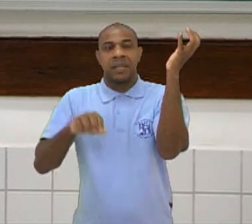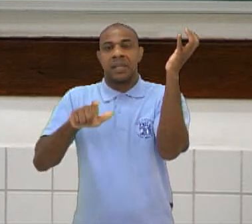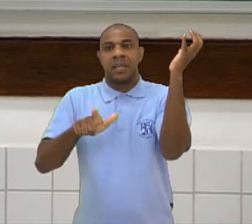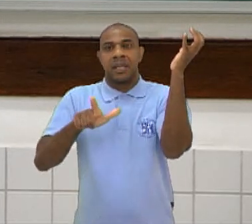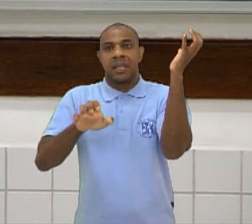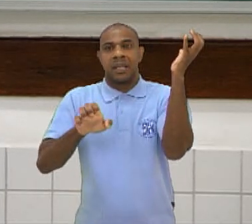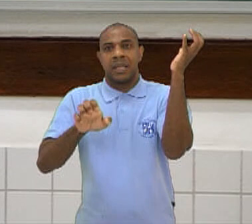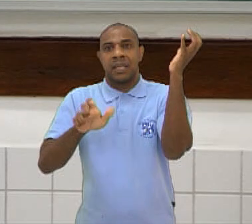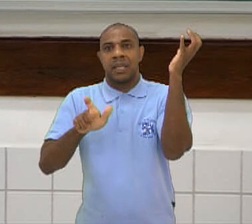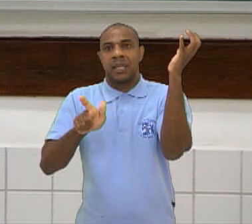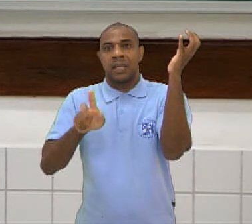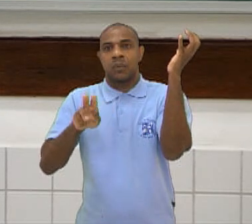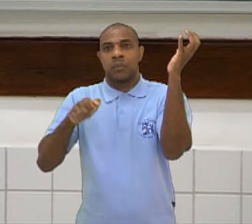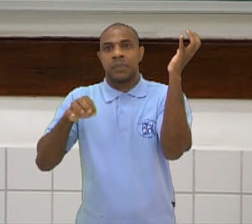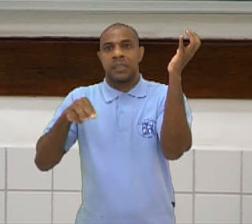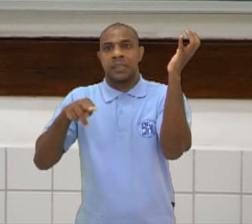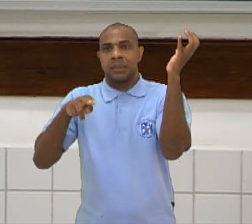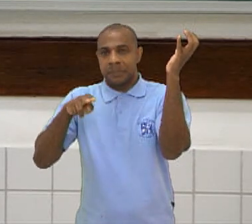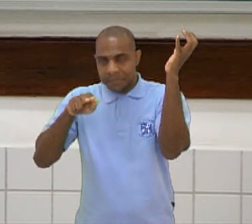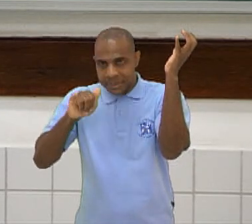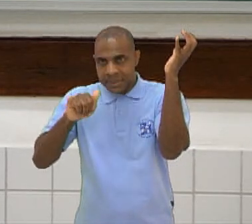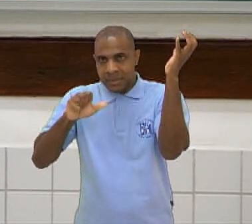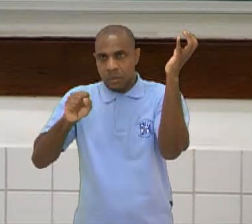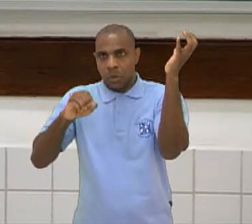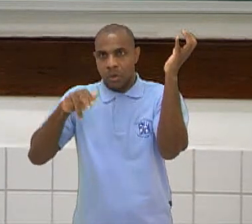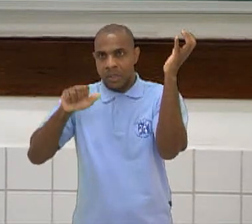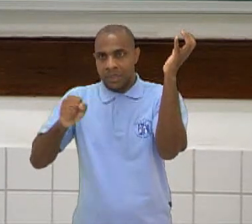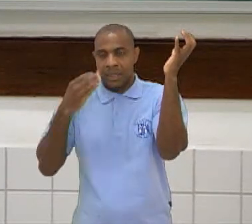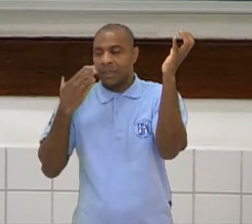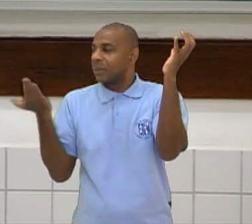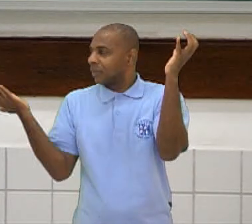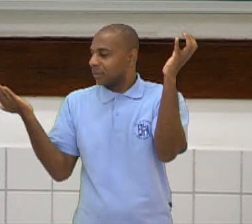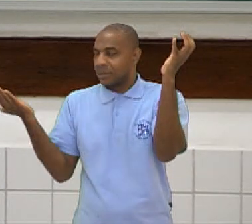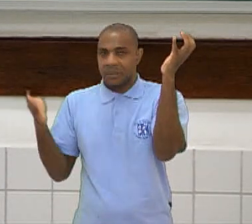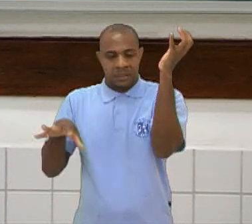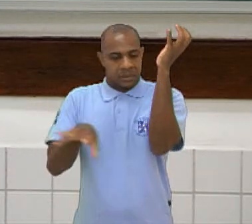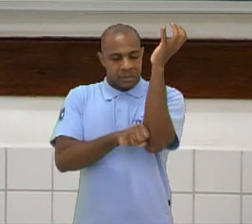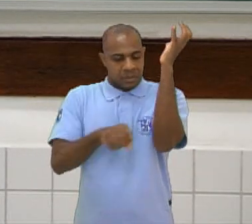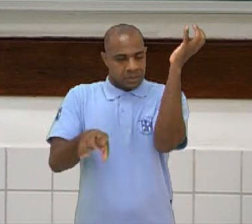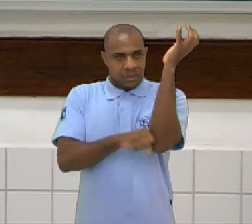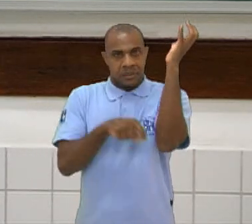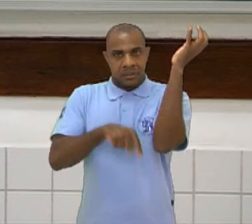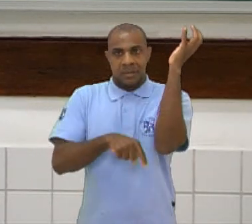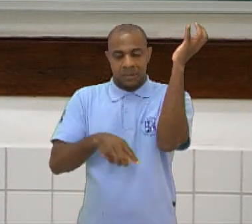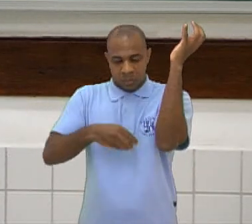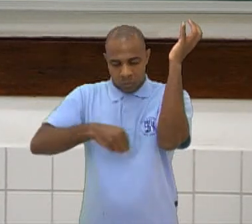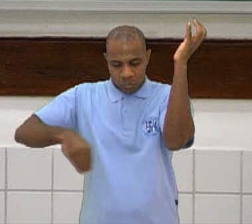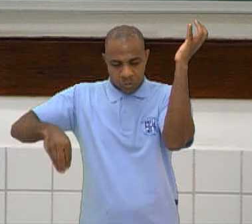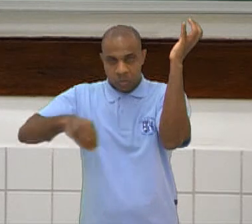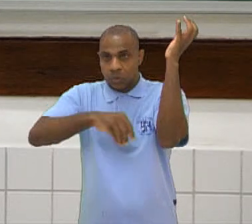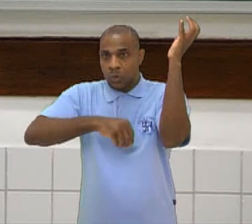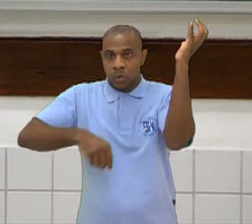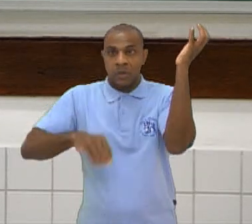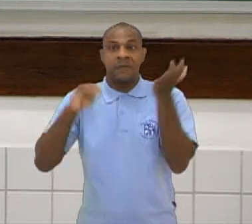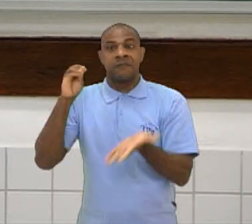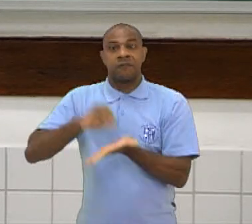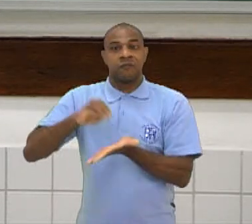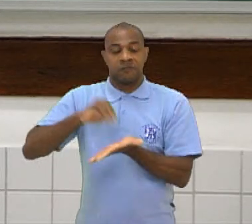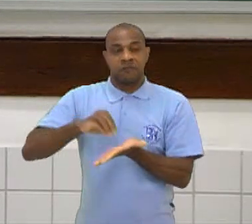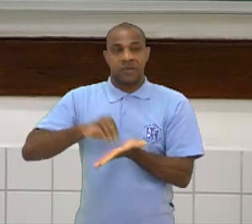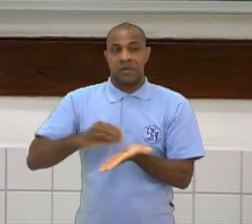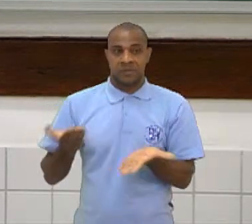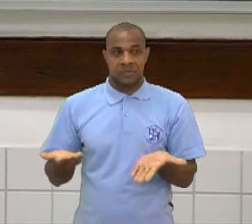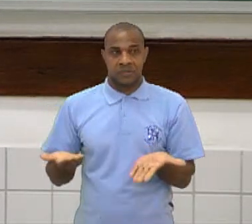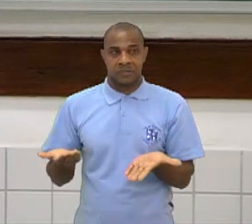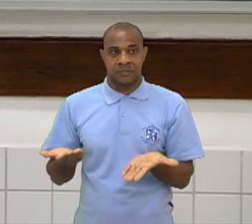fixa nitrogênio e fica sobrando ali para o solo. Então, está repondo esse nutriente para o solo não ficar pobre, para você poder utilizar esse solo melhor.